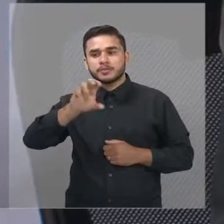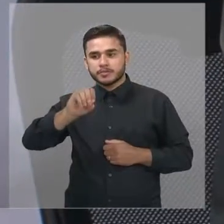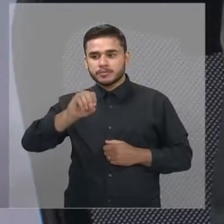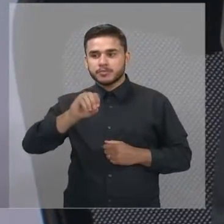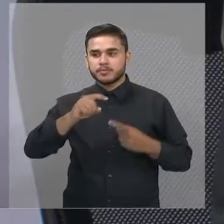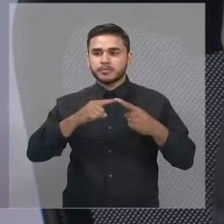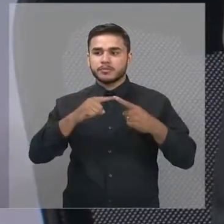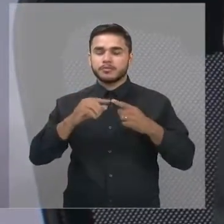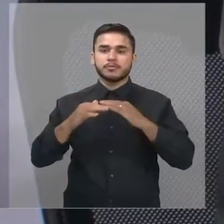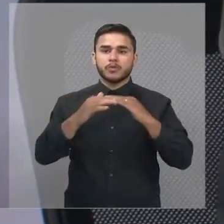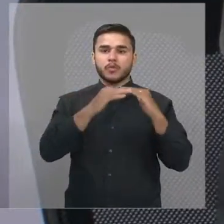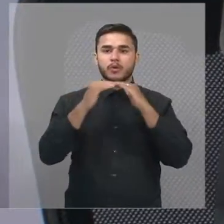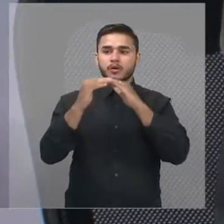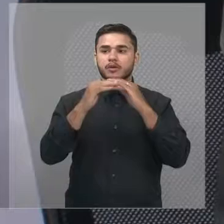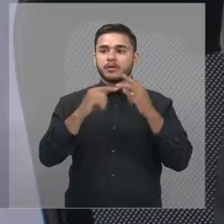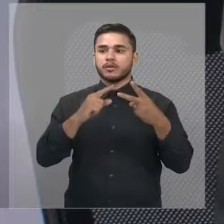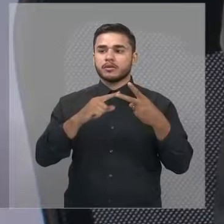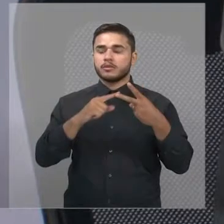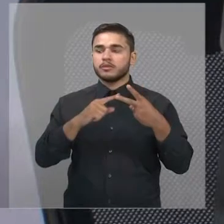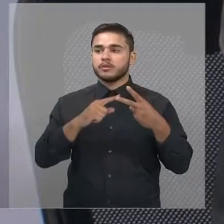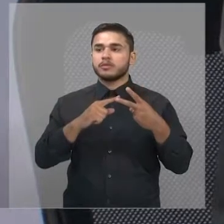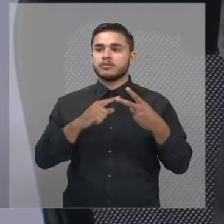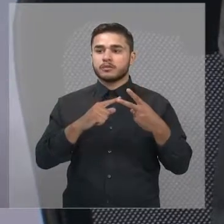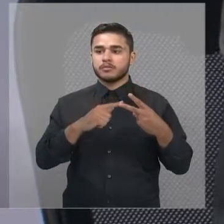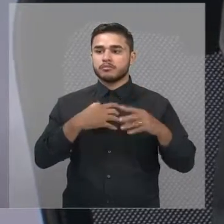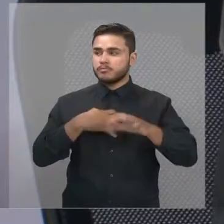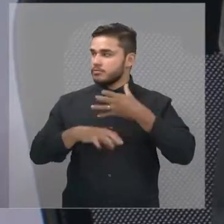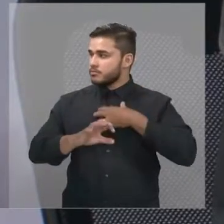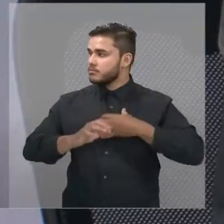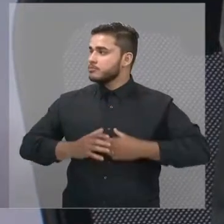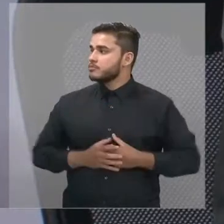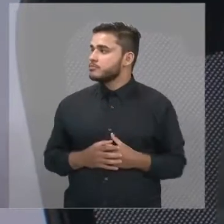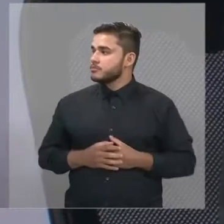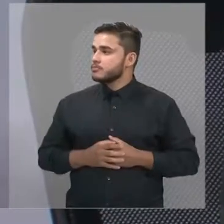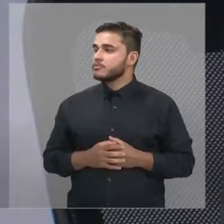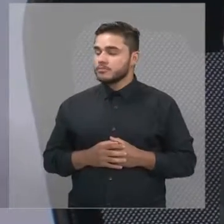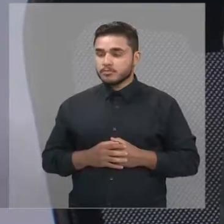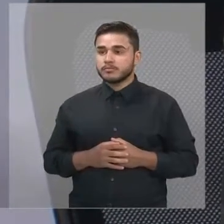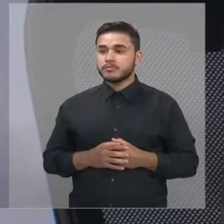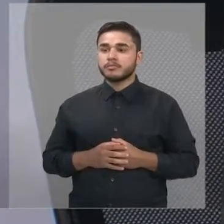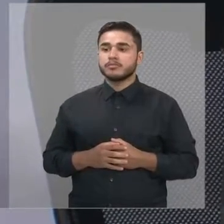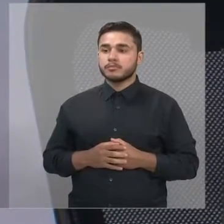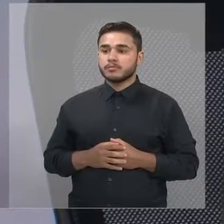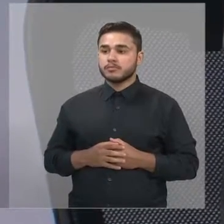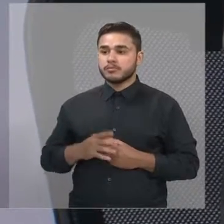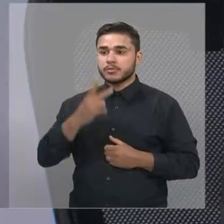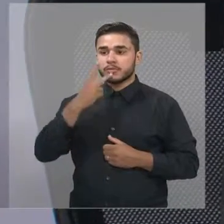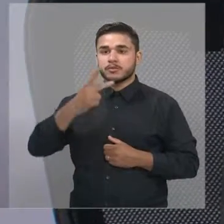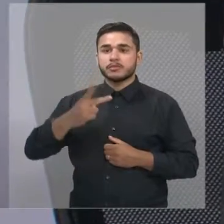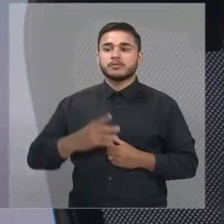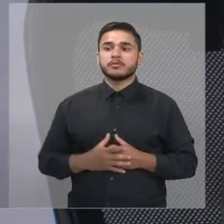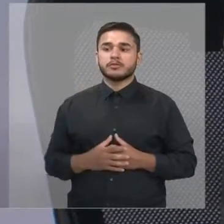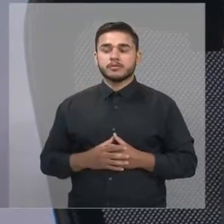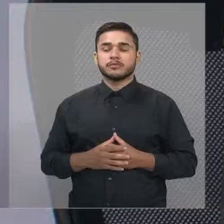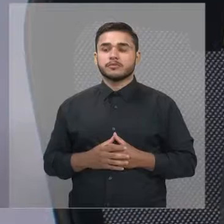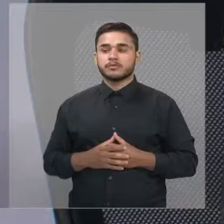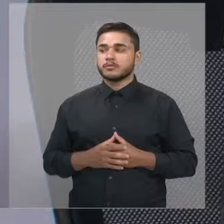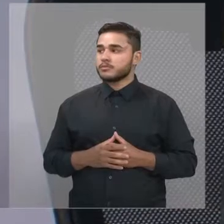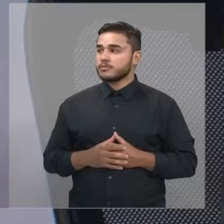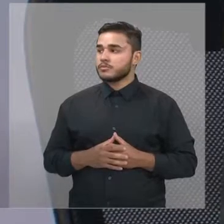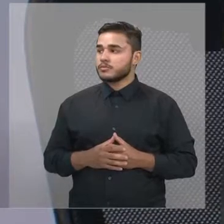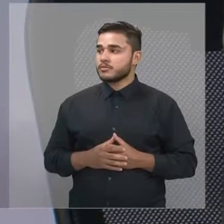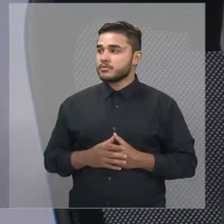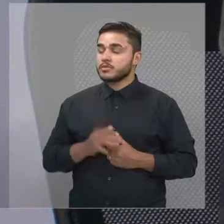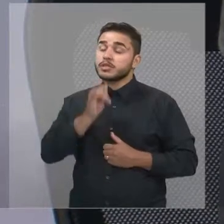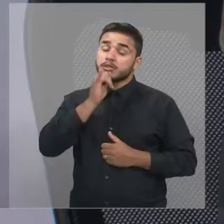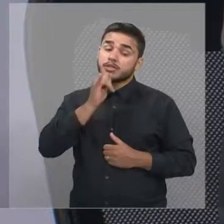igualdade, liberdade, fraternidade, é uma evolução. Né? Se a gente pensar essa evolução... A fraternidade da guilhotina. Se a gente pensar essa evolução... Guilhotou centenas de